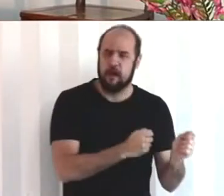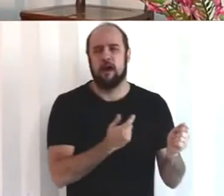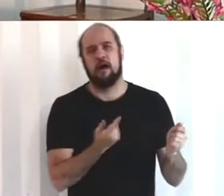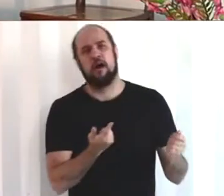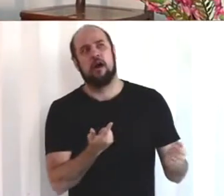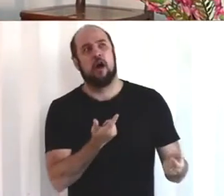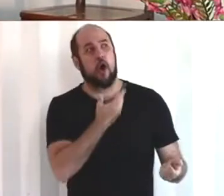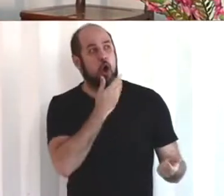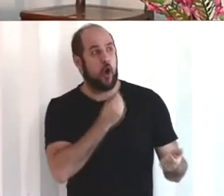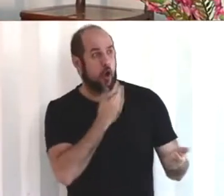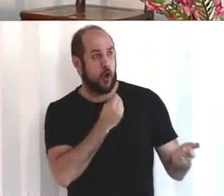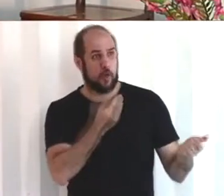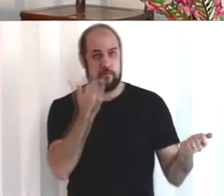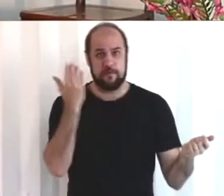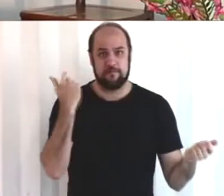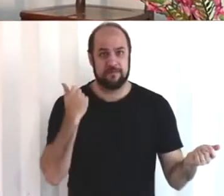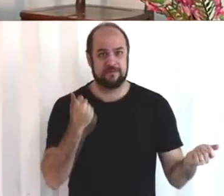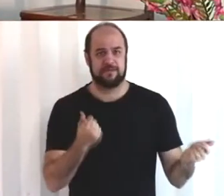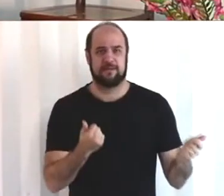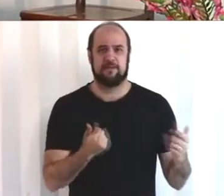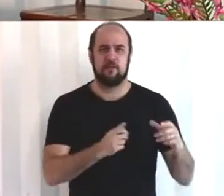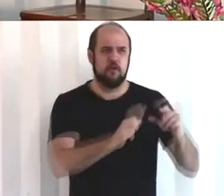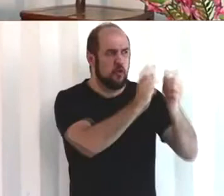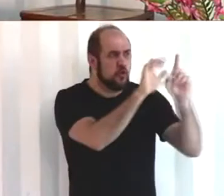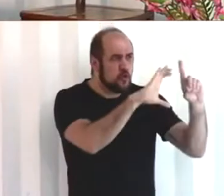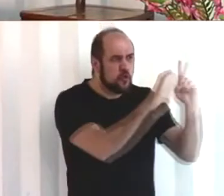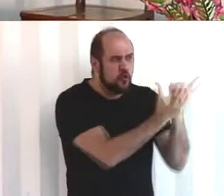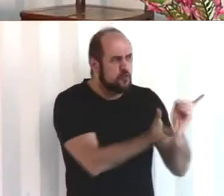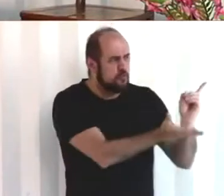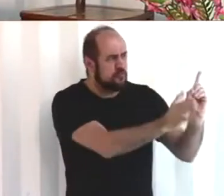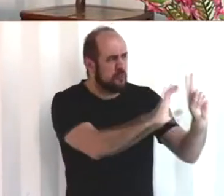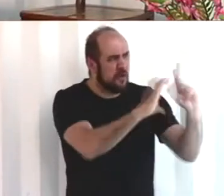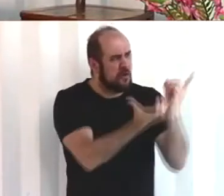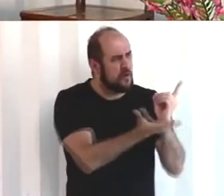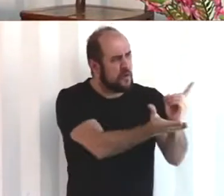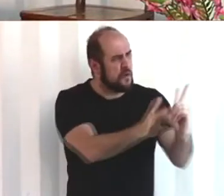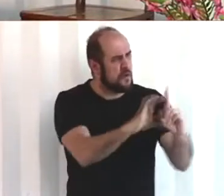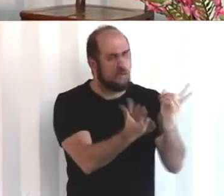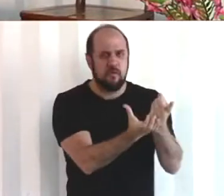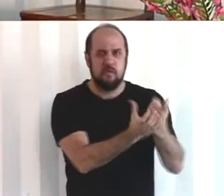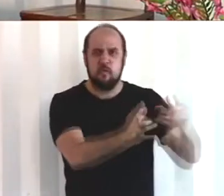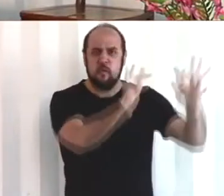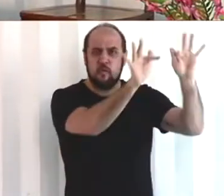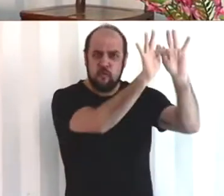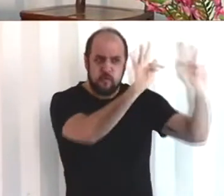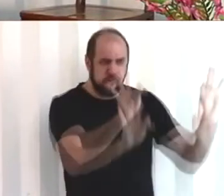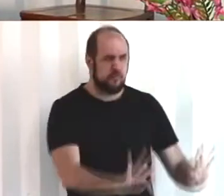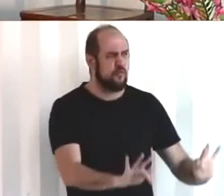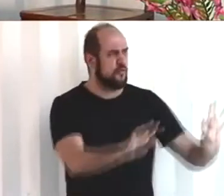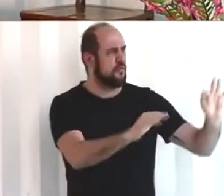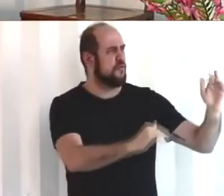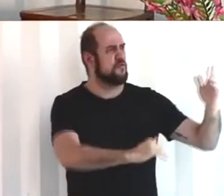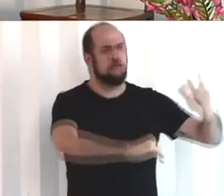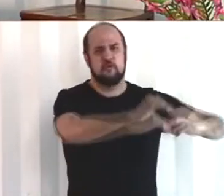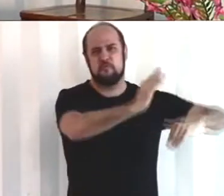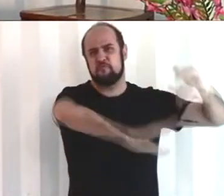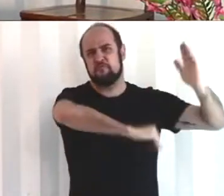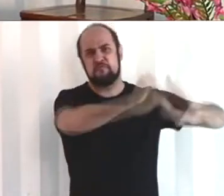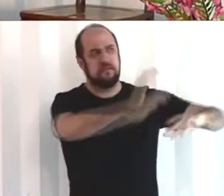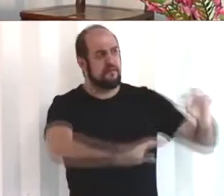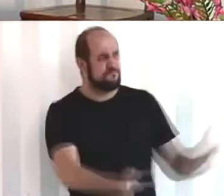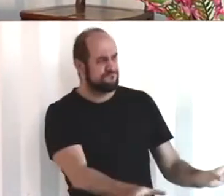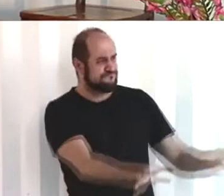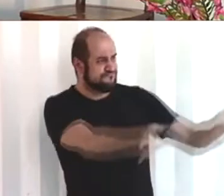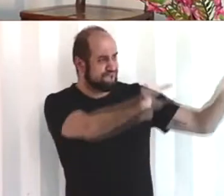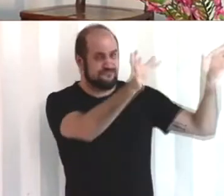alguns homens e mulheres daquela época, e começaram então a construir templos, catedrais, em homenagem àqueles